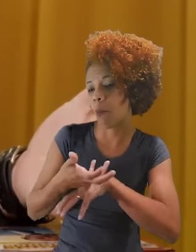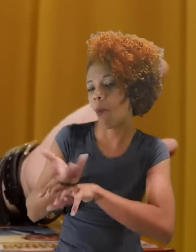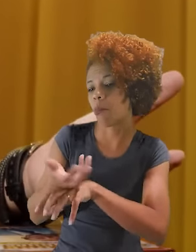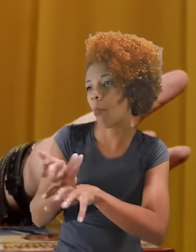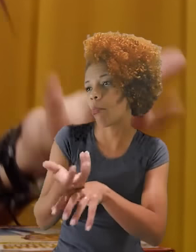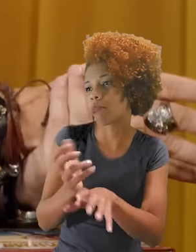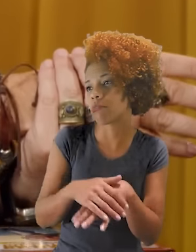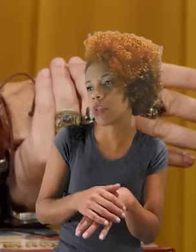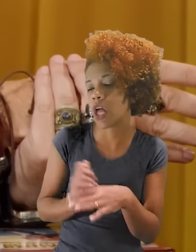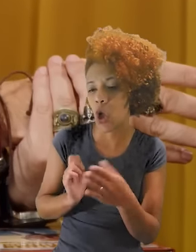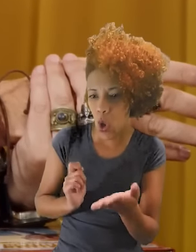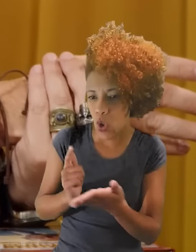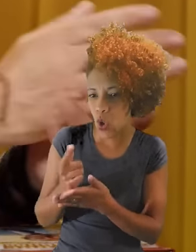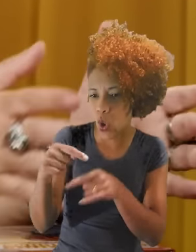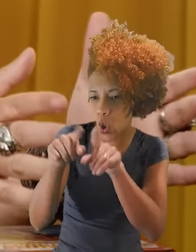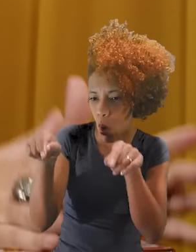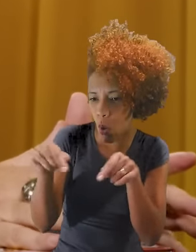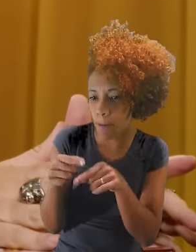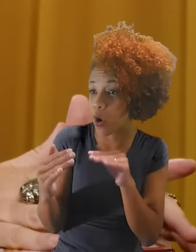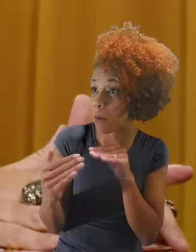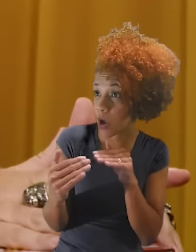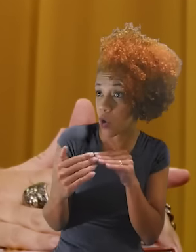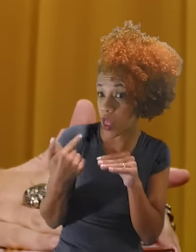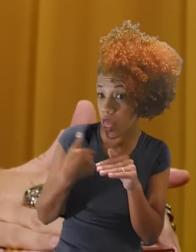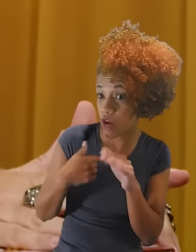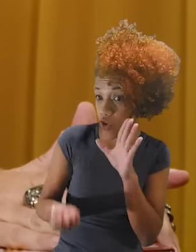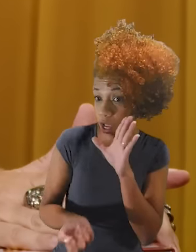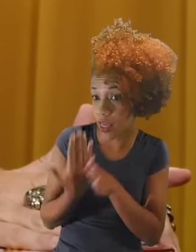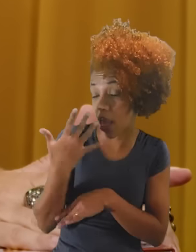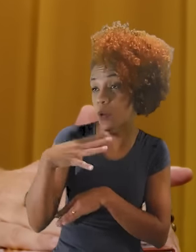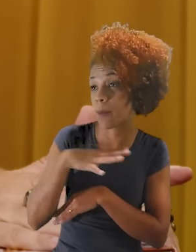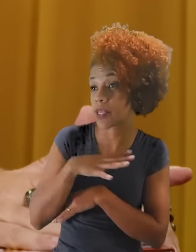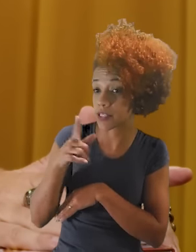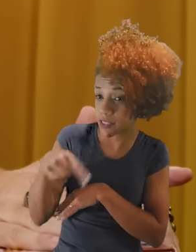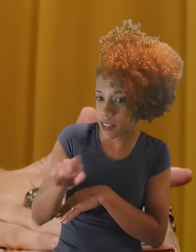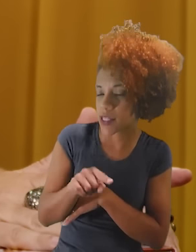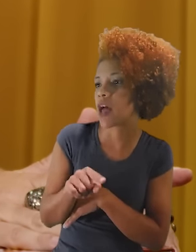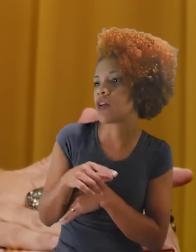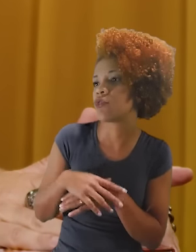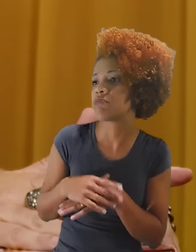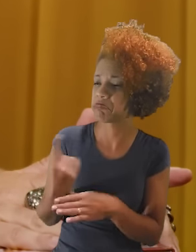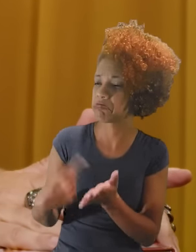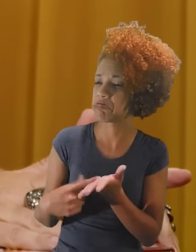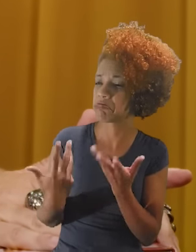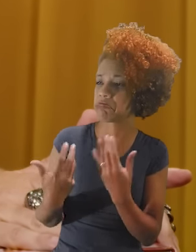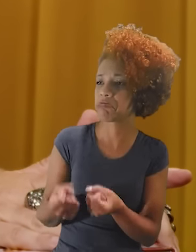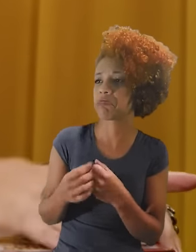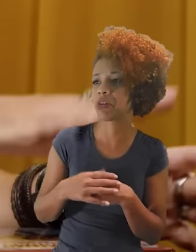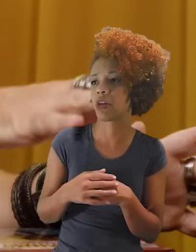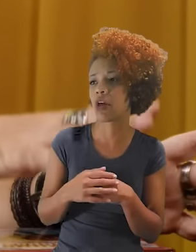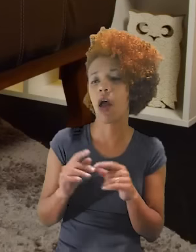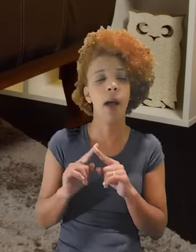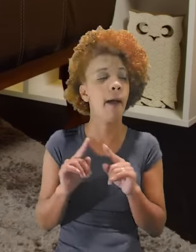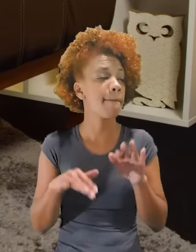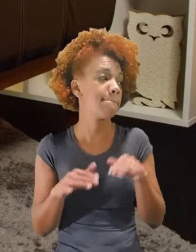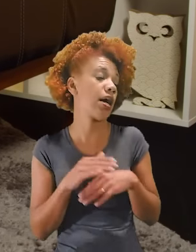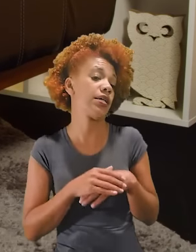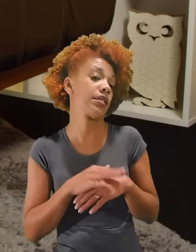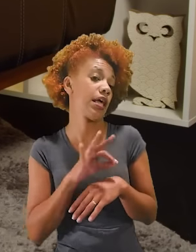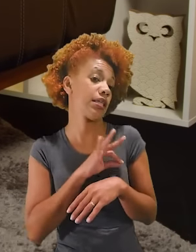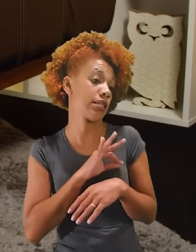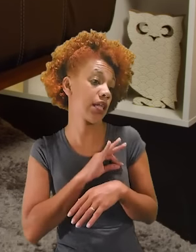O Disney foi lá e comprou tudo aquilo. Pô, cara, o acordo era esse. Eu vou montar uma cidade aqui. E os caras toparam, beleza. Você vai cidade ter bucólica